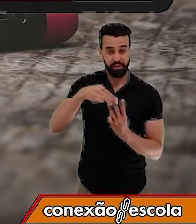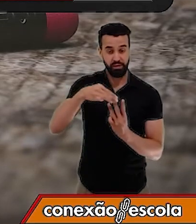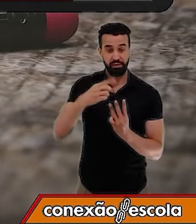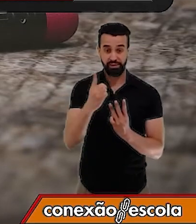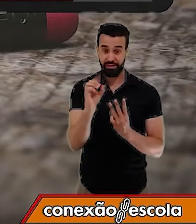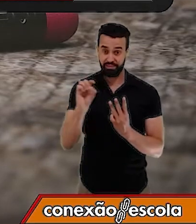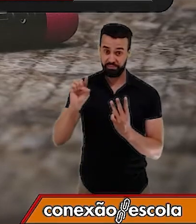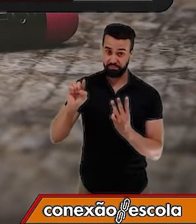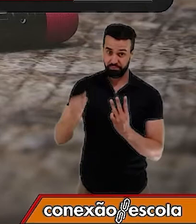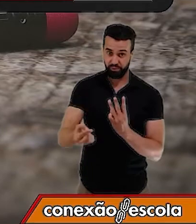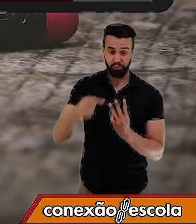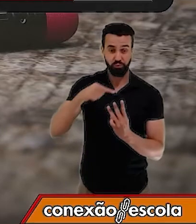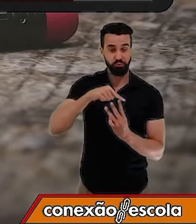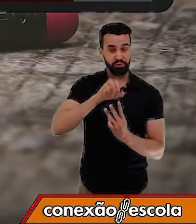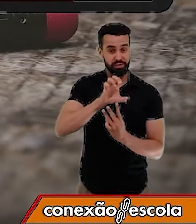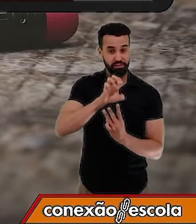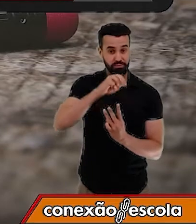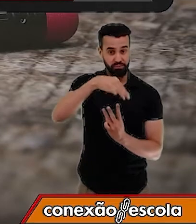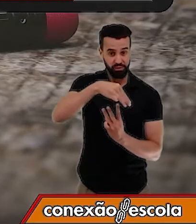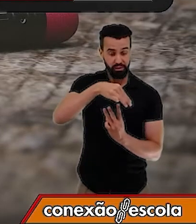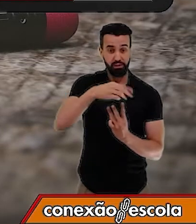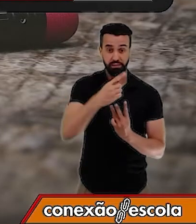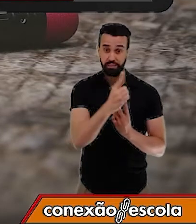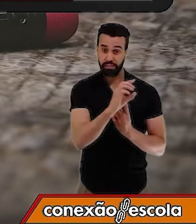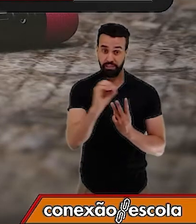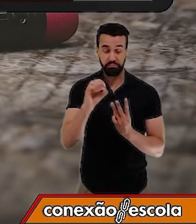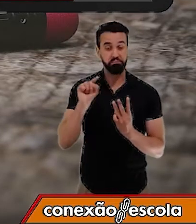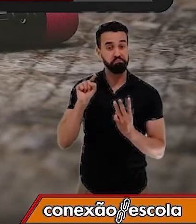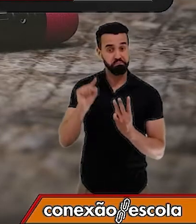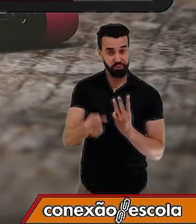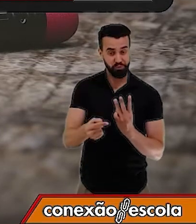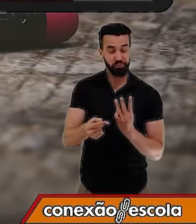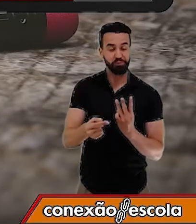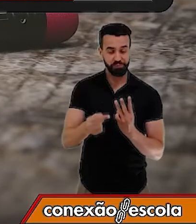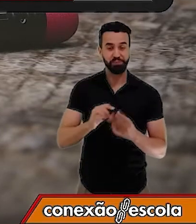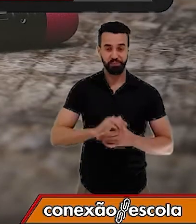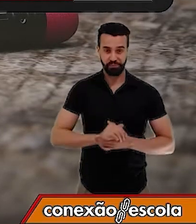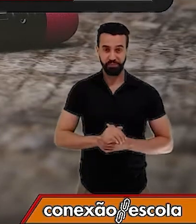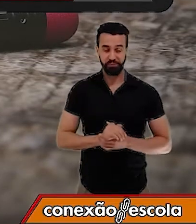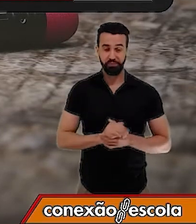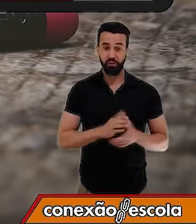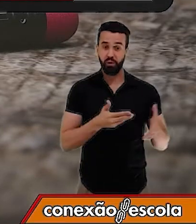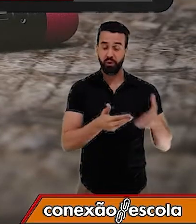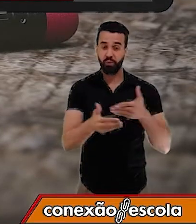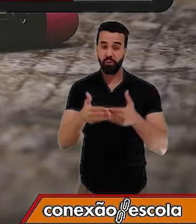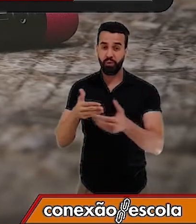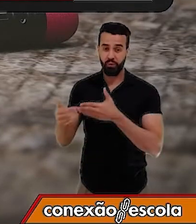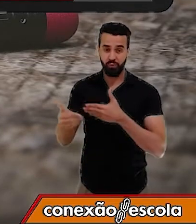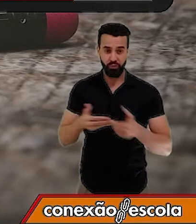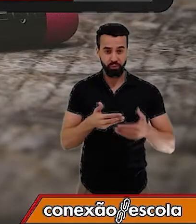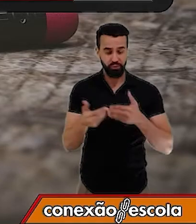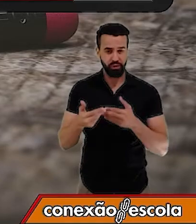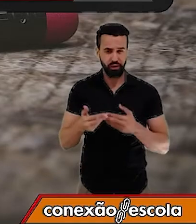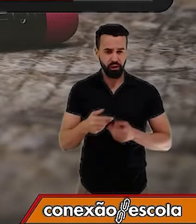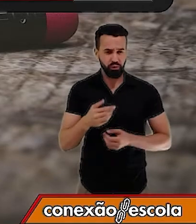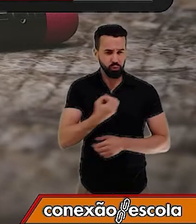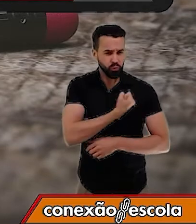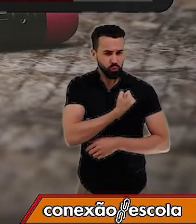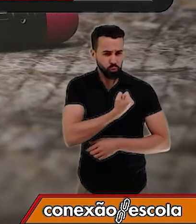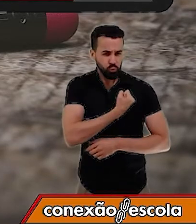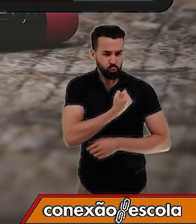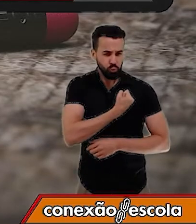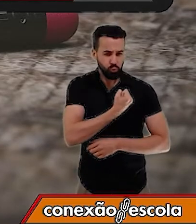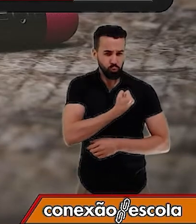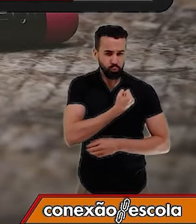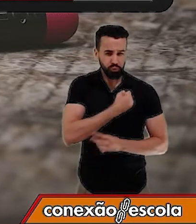10.000 e a centena de milhar valor 100.000. Qualquer algarismo que eu colocar nesses lugares, ele vai